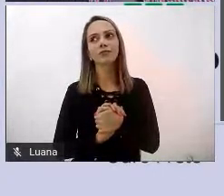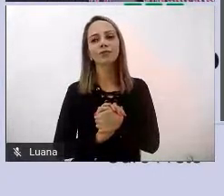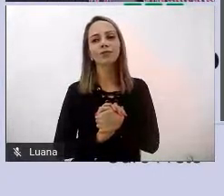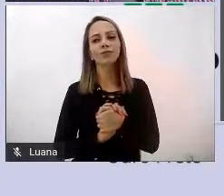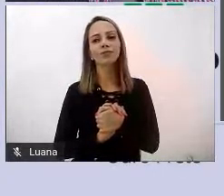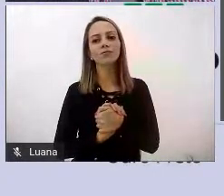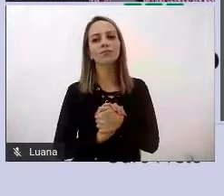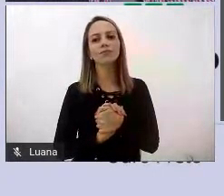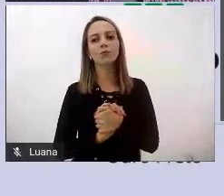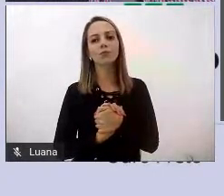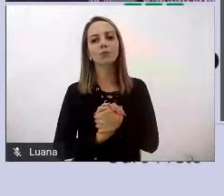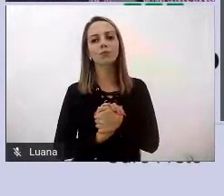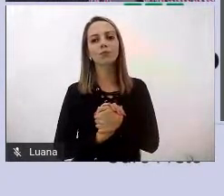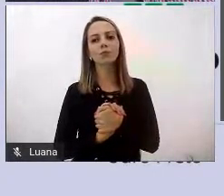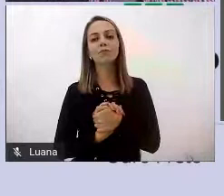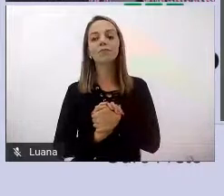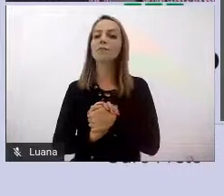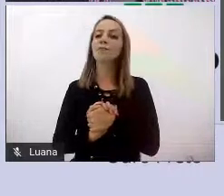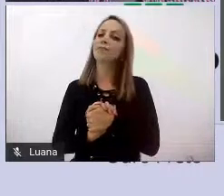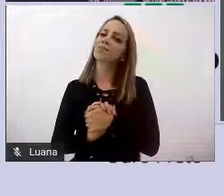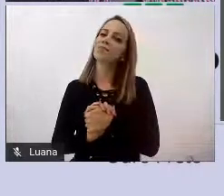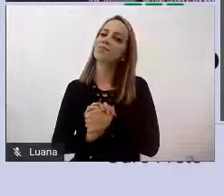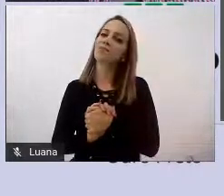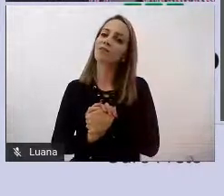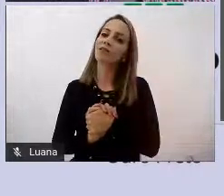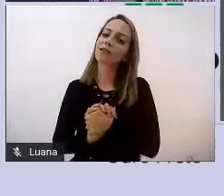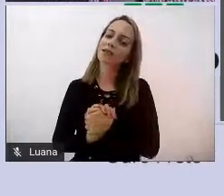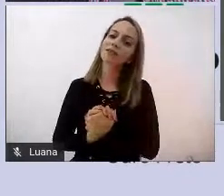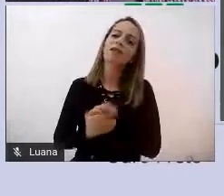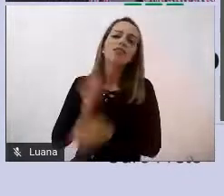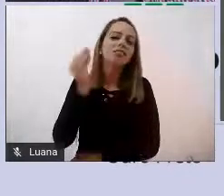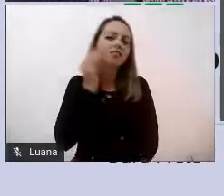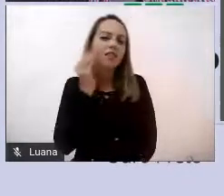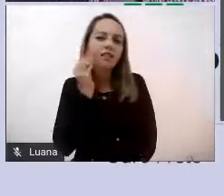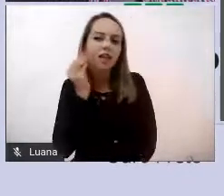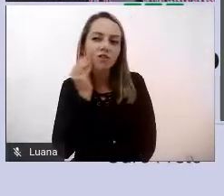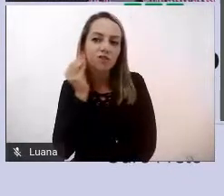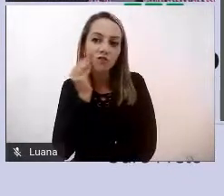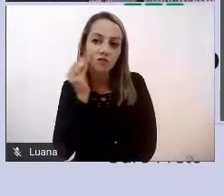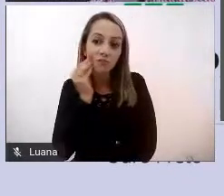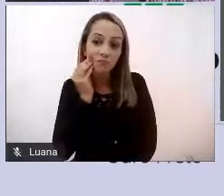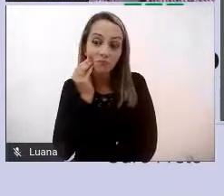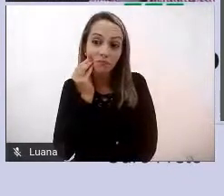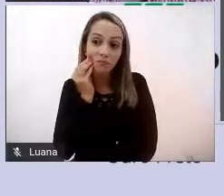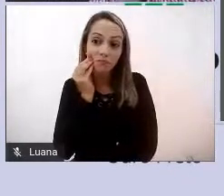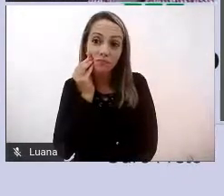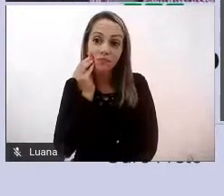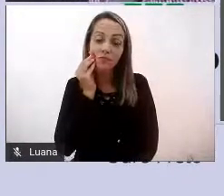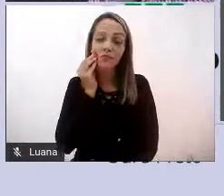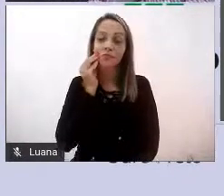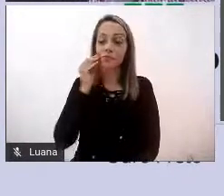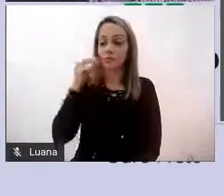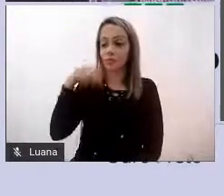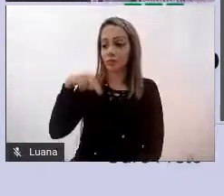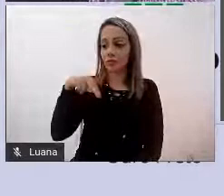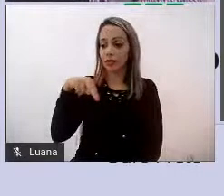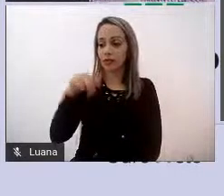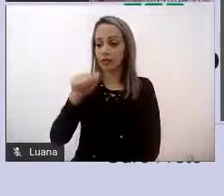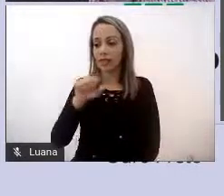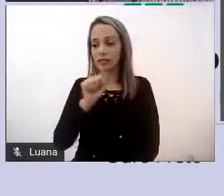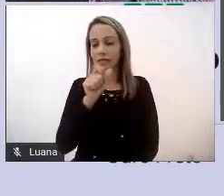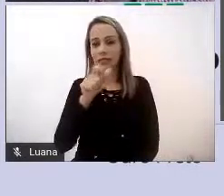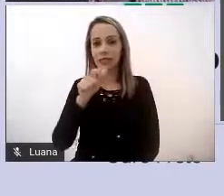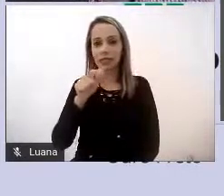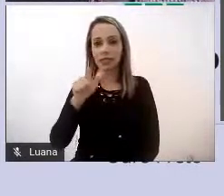A instauração, toda a tentativa do Nassau no governo do Recife foi de instaurar